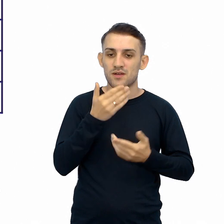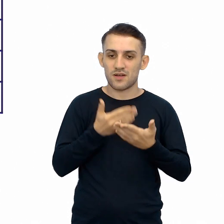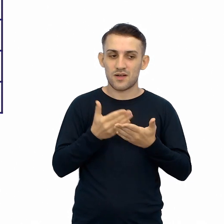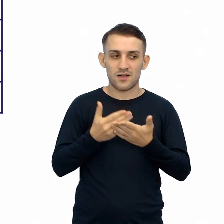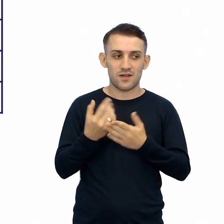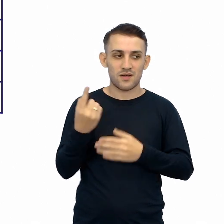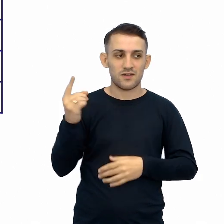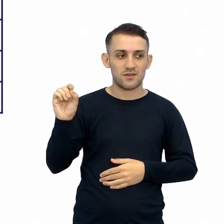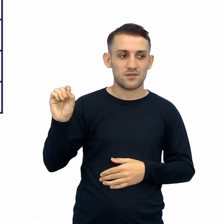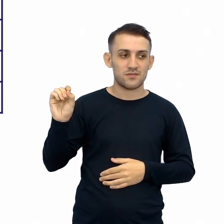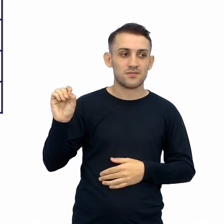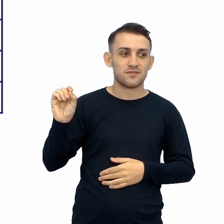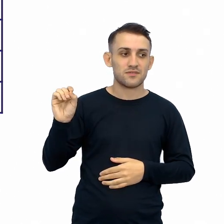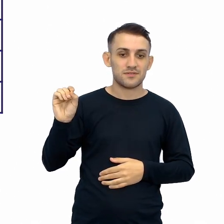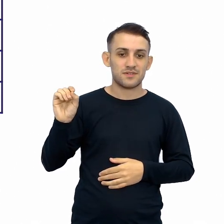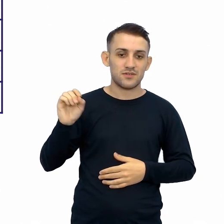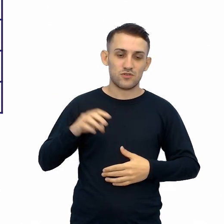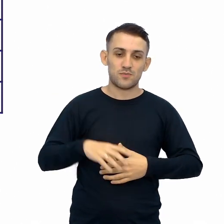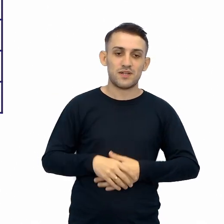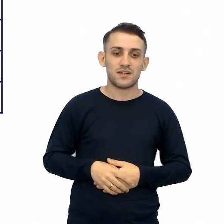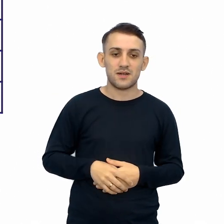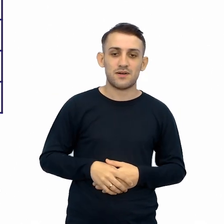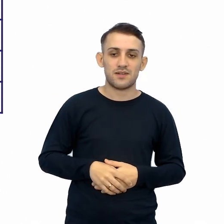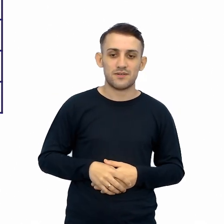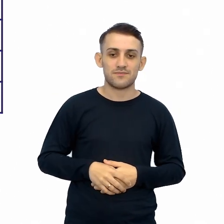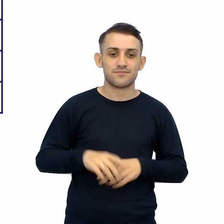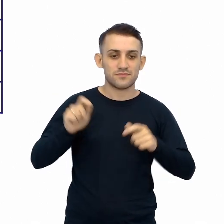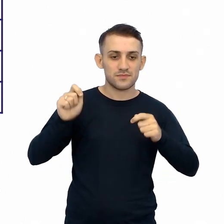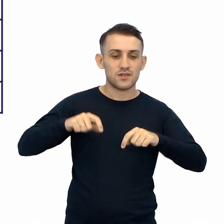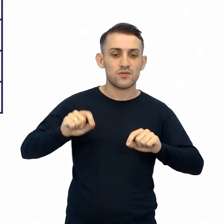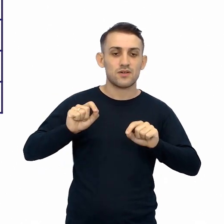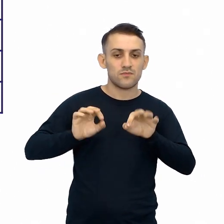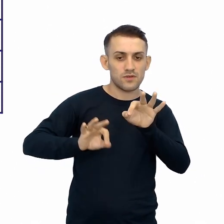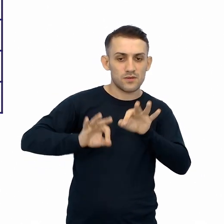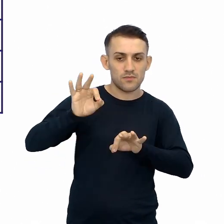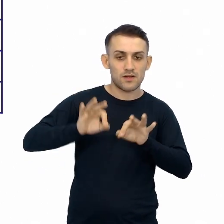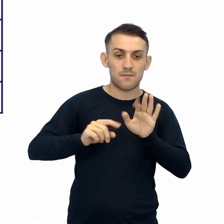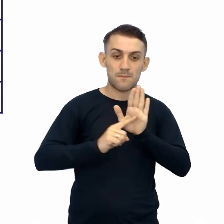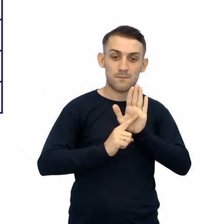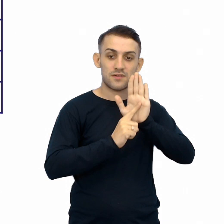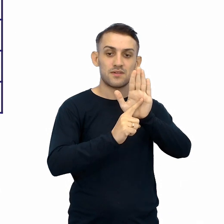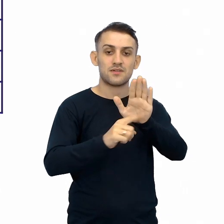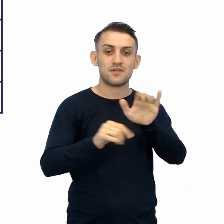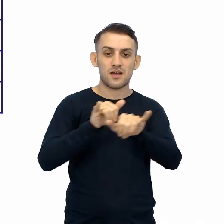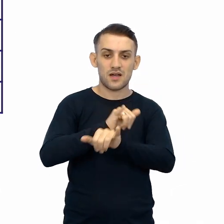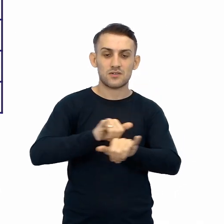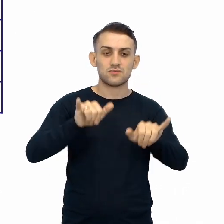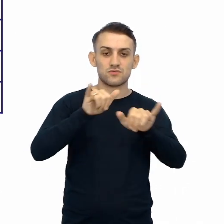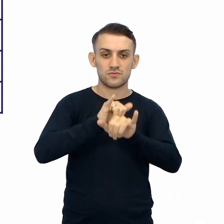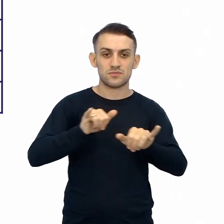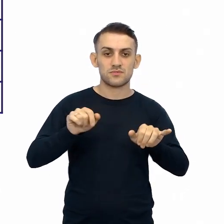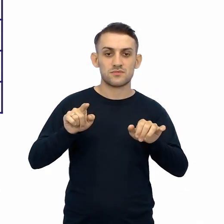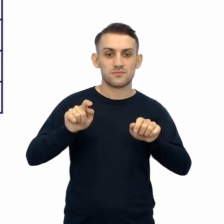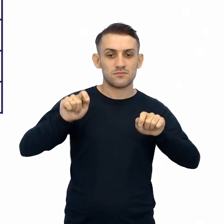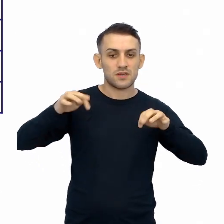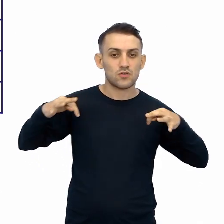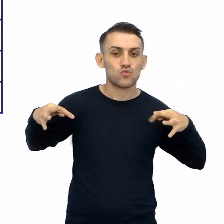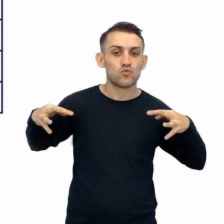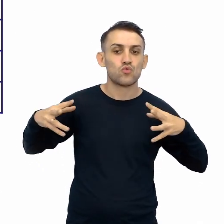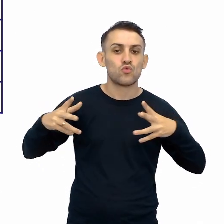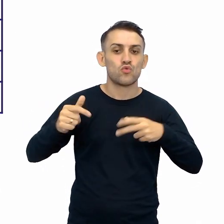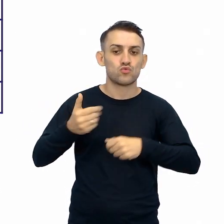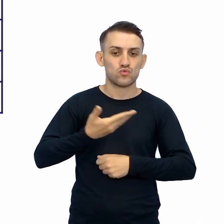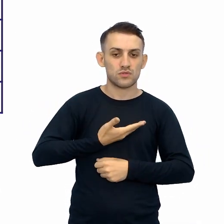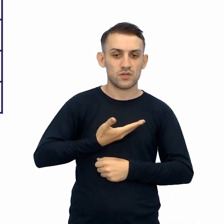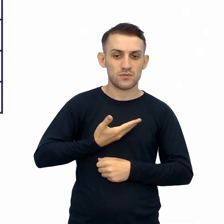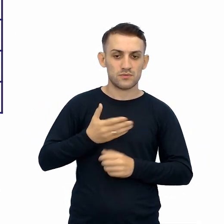10, eles vão ser organizados para apresentar a notícia que eles escreveram para o restante da